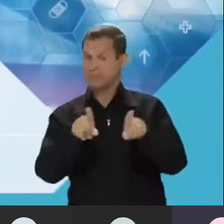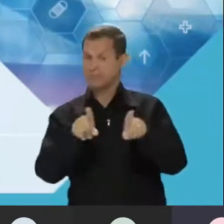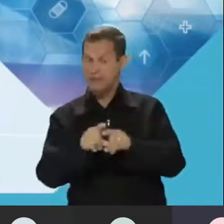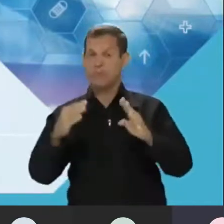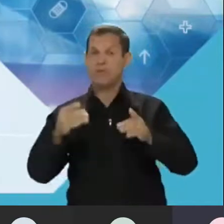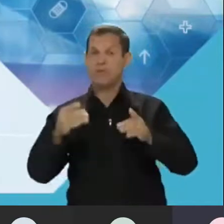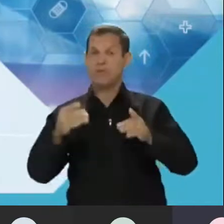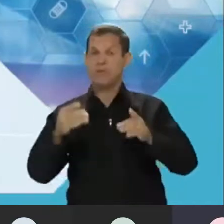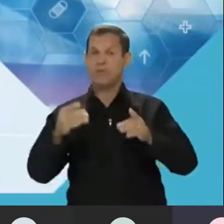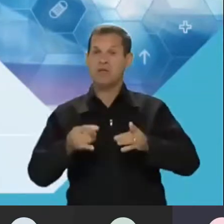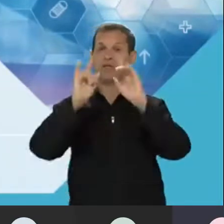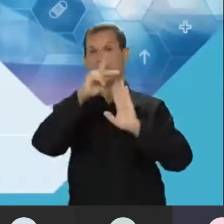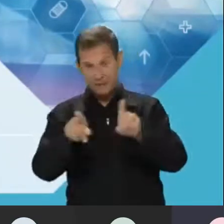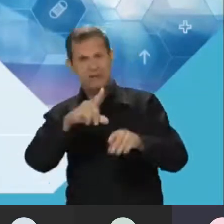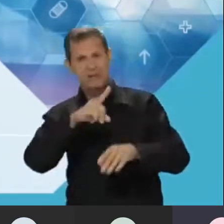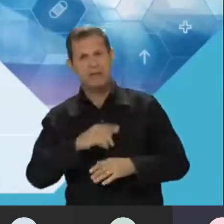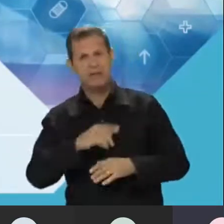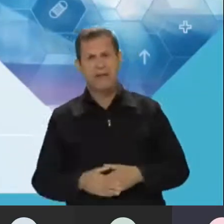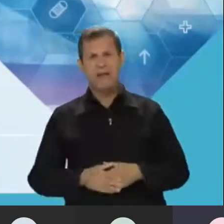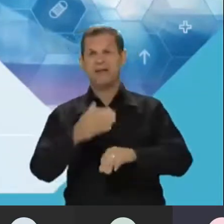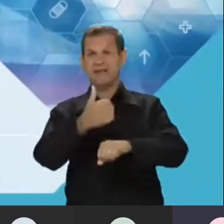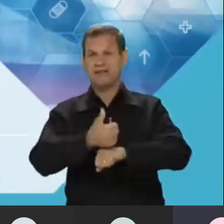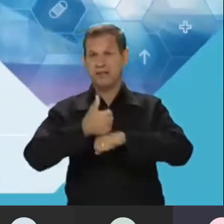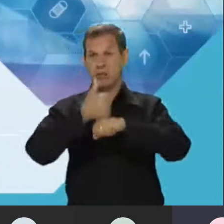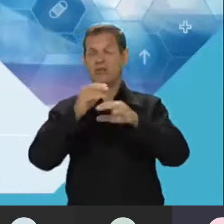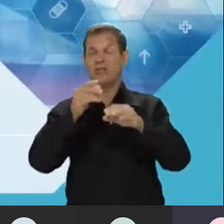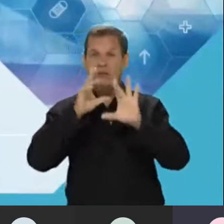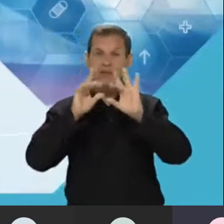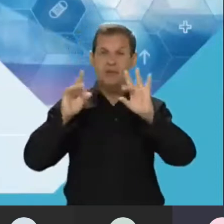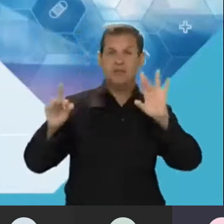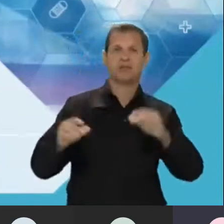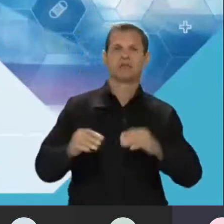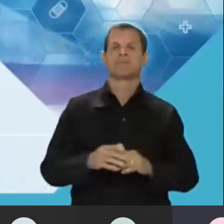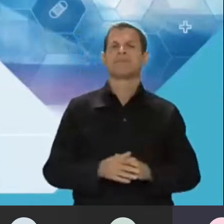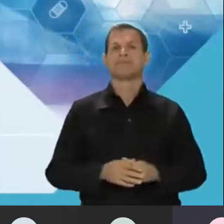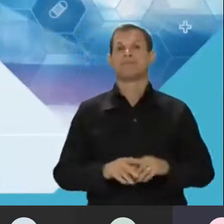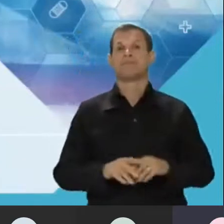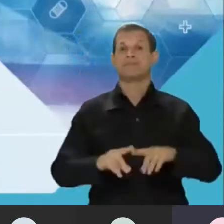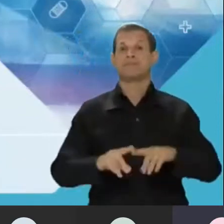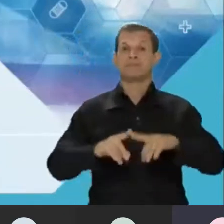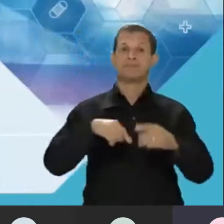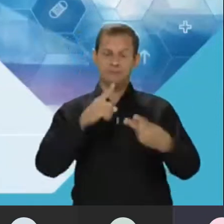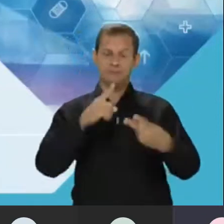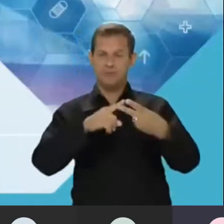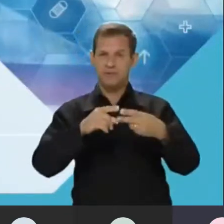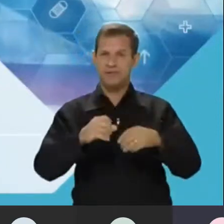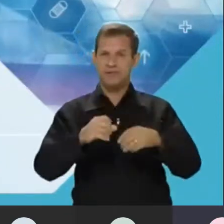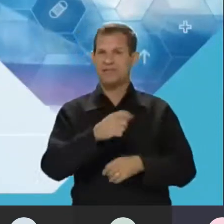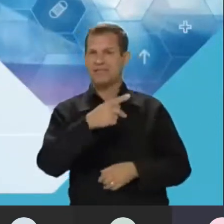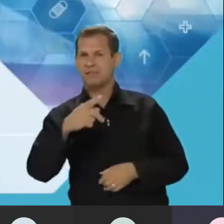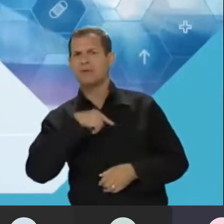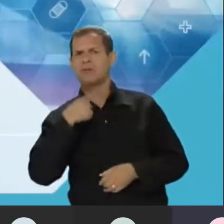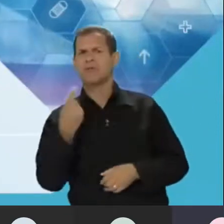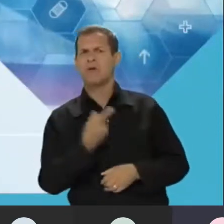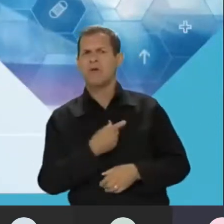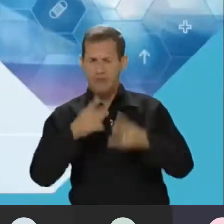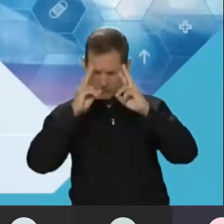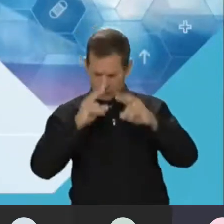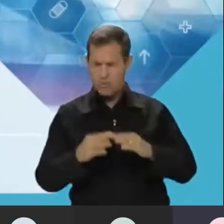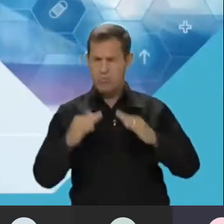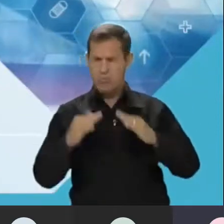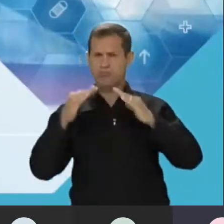vai trazer algo diferente para o seu projeto, você ainda traz essa questão da umidificação. E aqui na nossa segunda situação, a gente